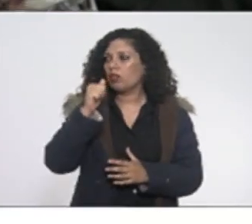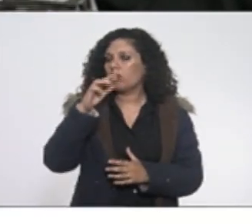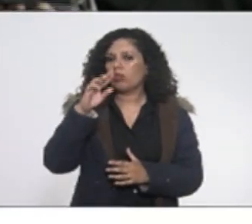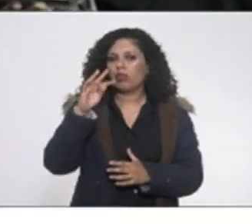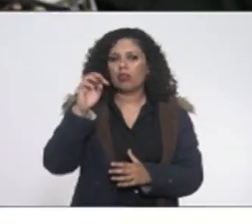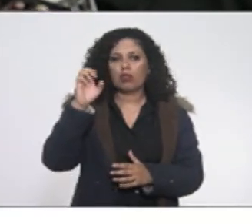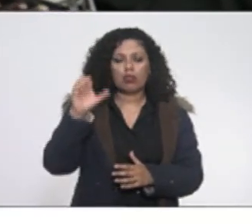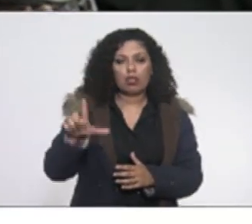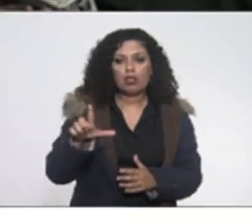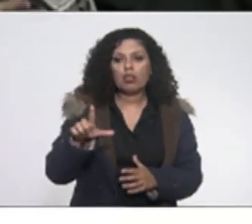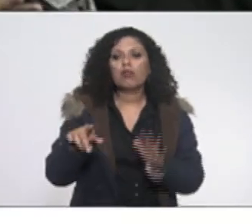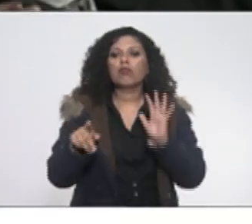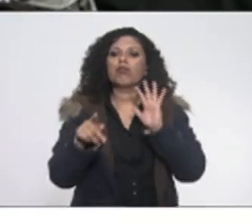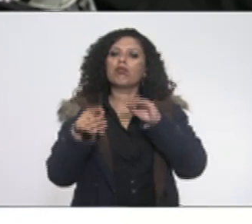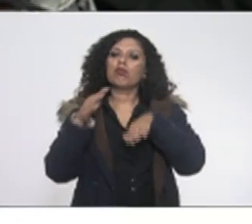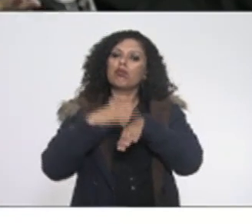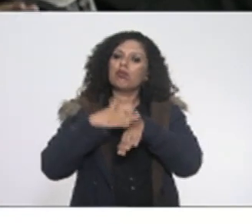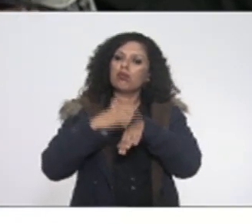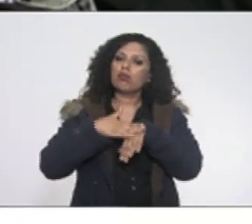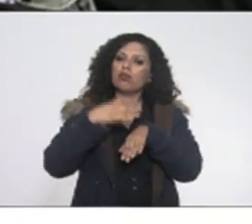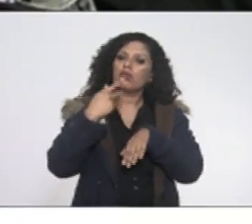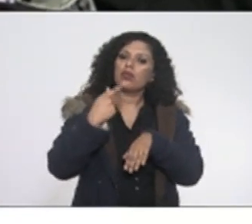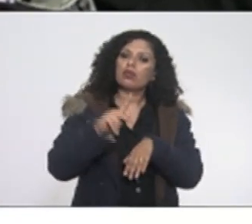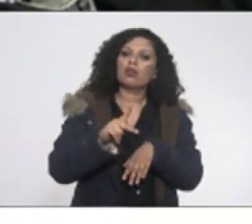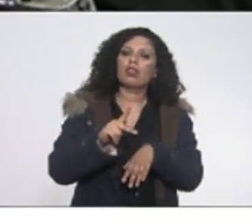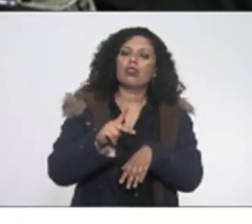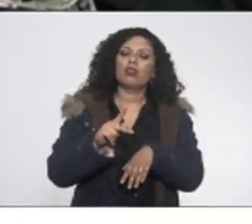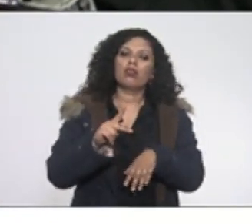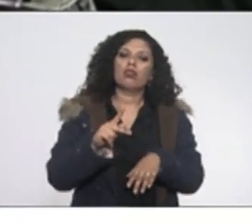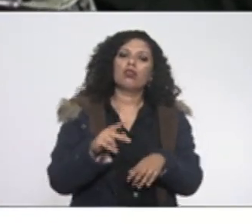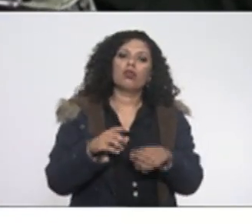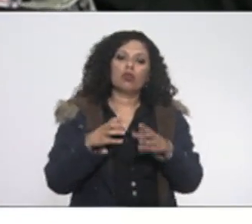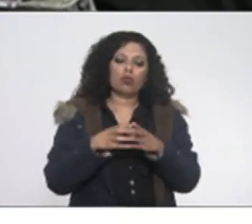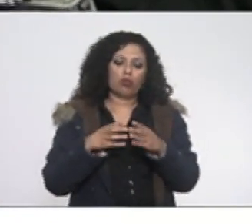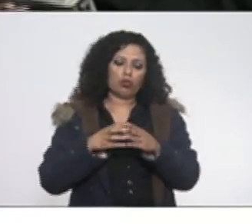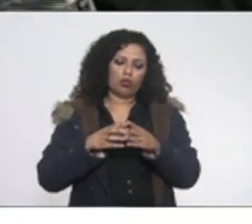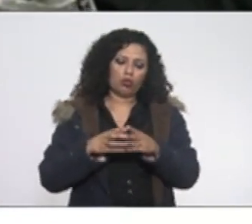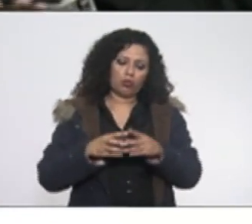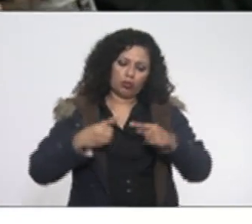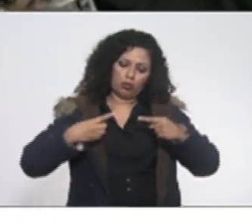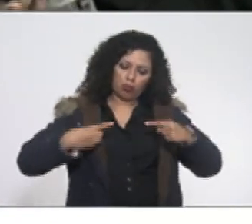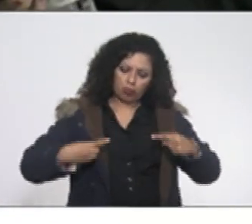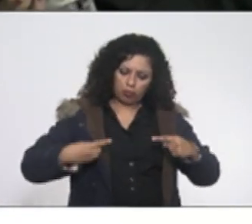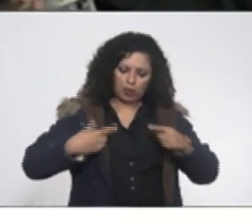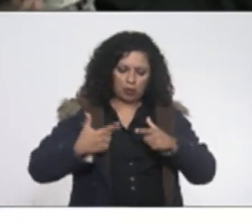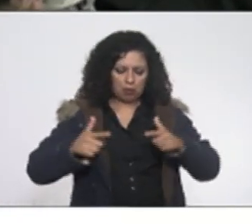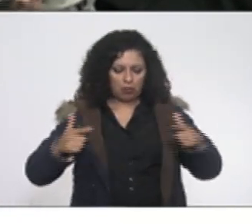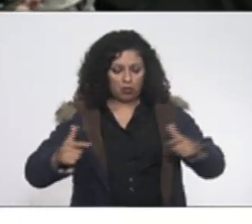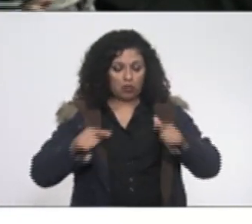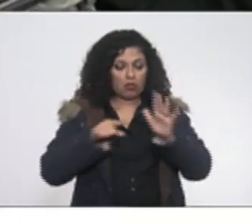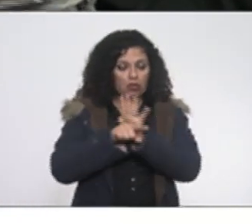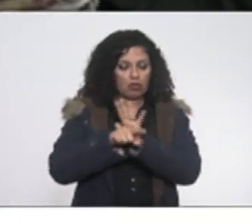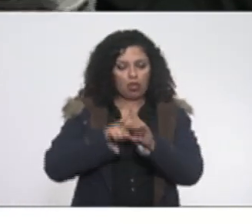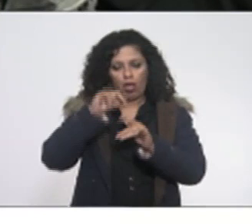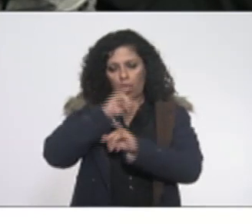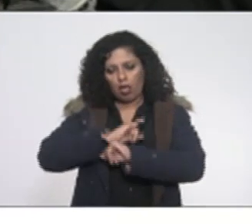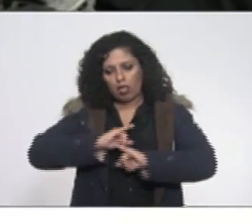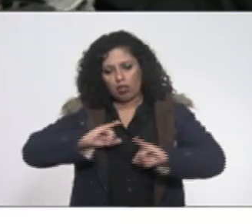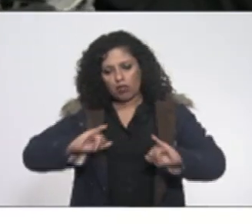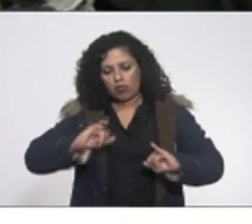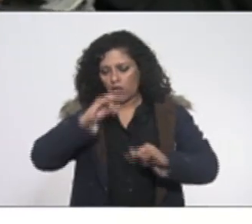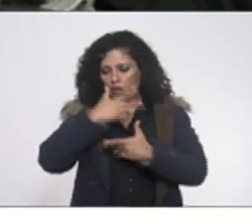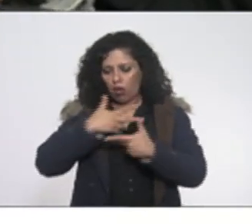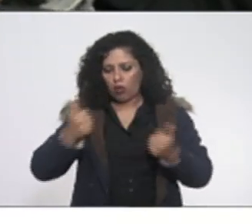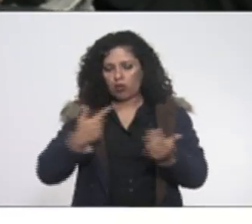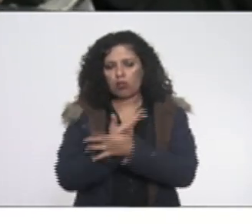conduta anticompetitiva, aí os órgãos de defesa da concorrência que tem que agir, o CAD e a Secretaria CEFEL, eu não sei qual é o nome